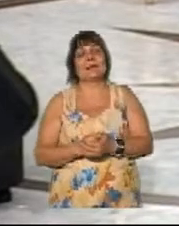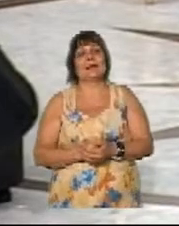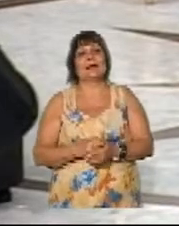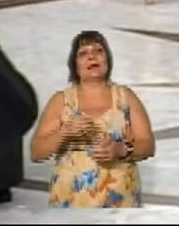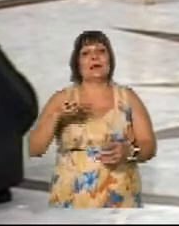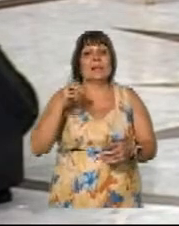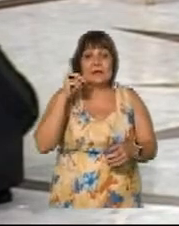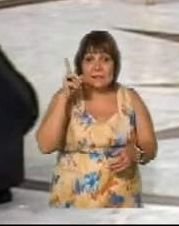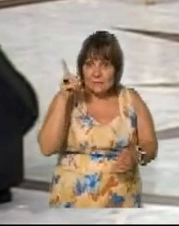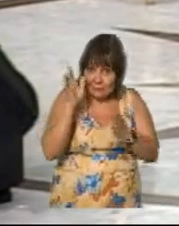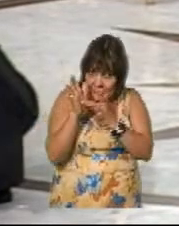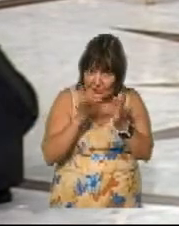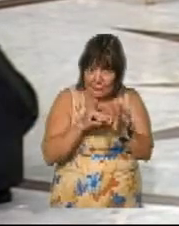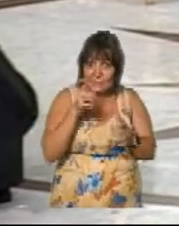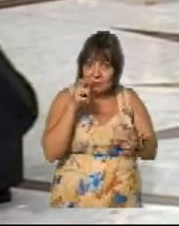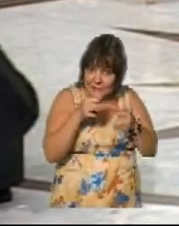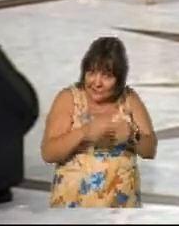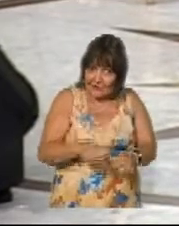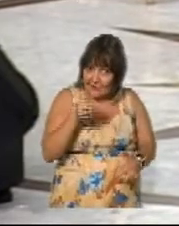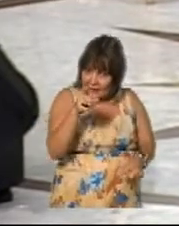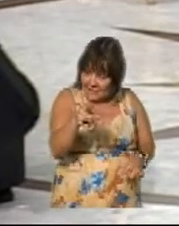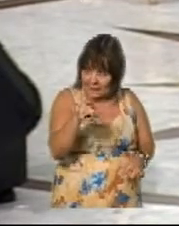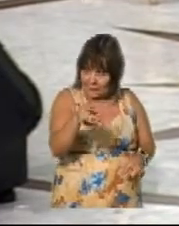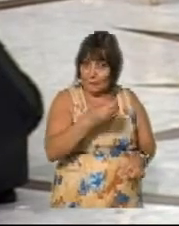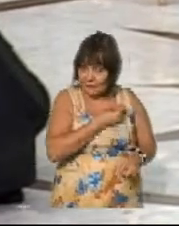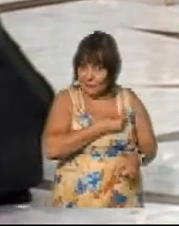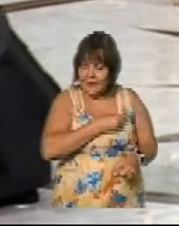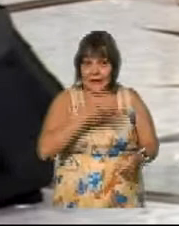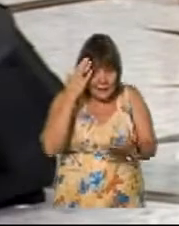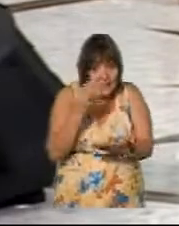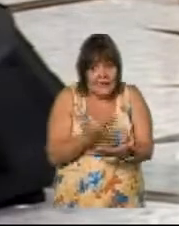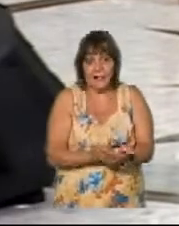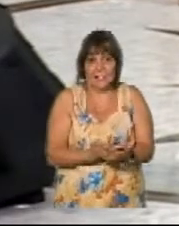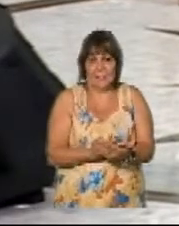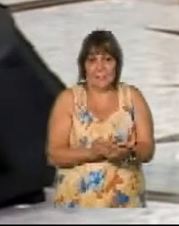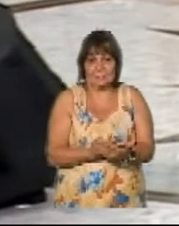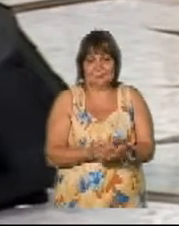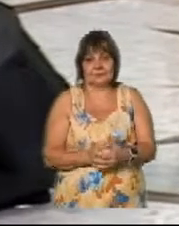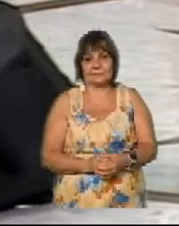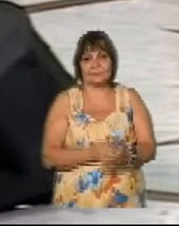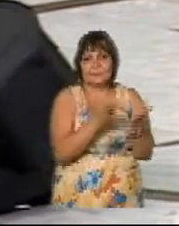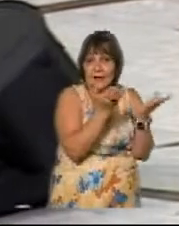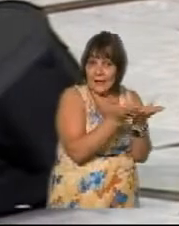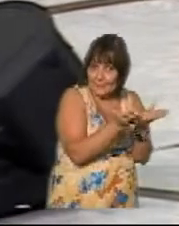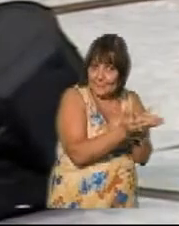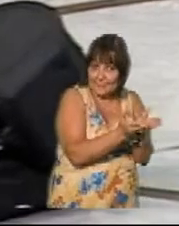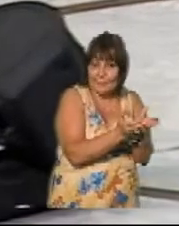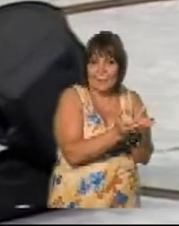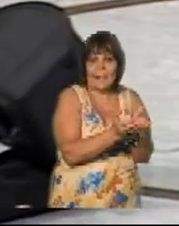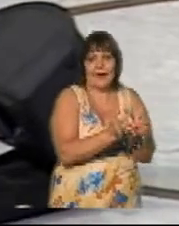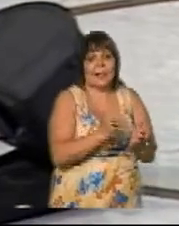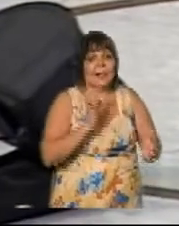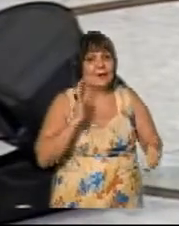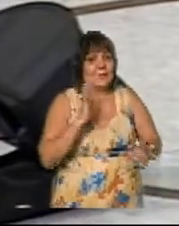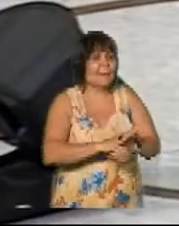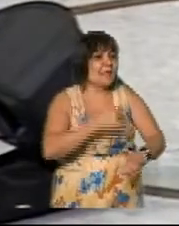É este livro que muda a nossa vida. Por isso a Bíblia se chama, do hebraico, Biblia, que quer dizer o livro por excelência,